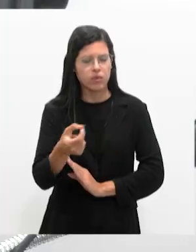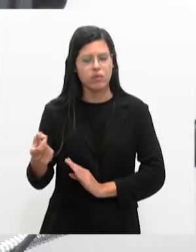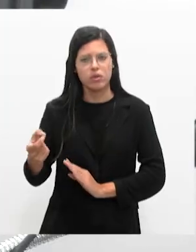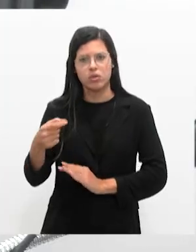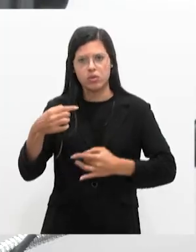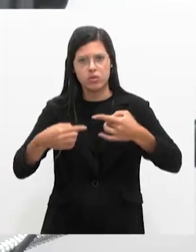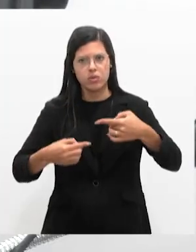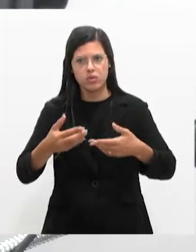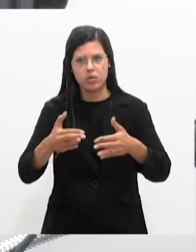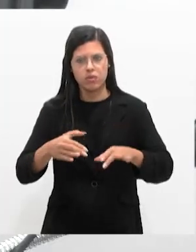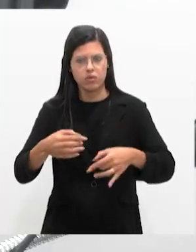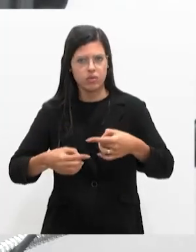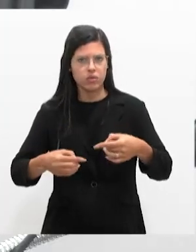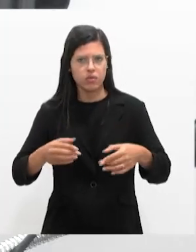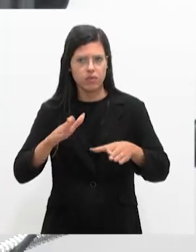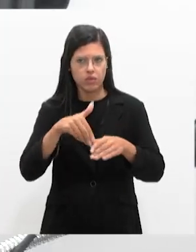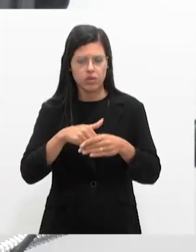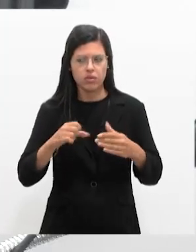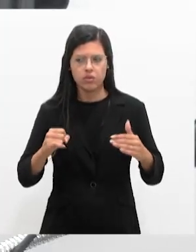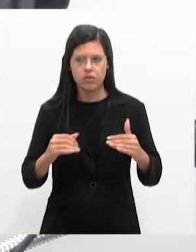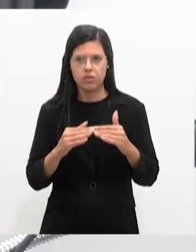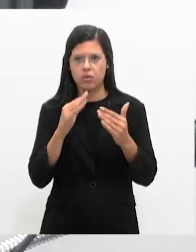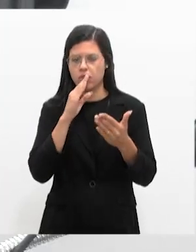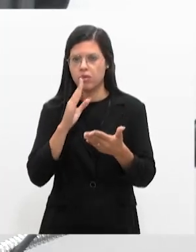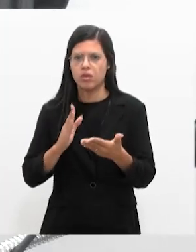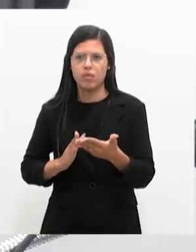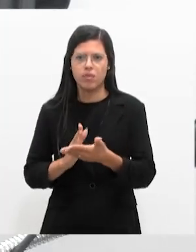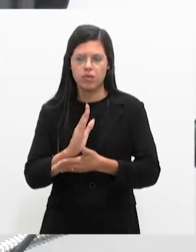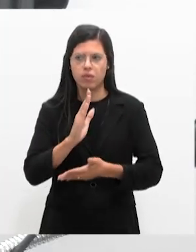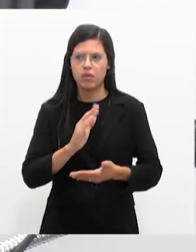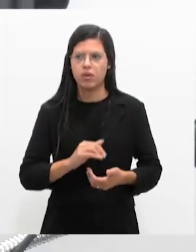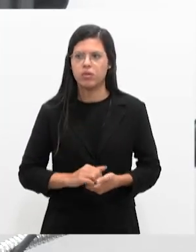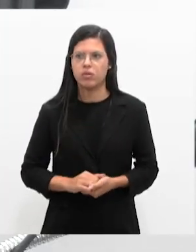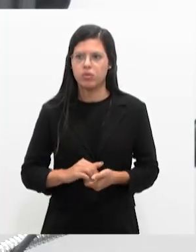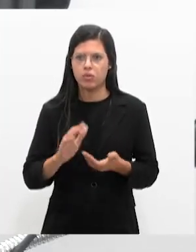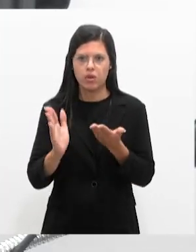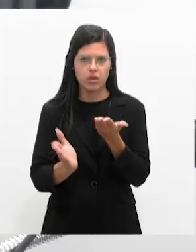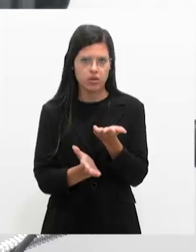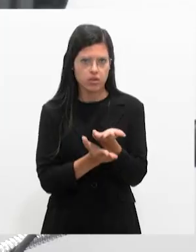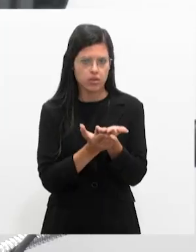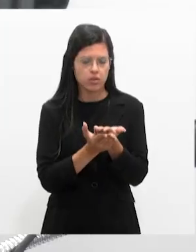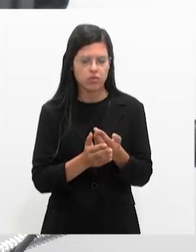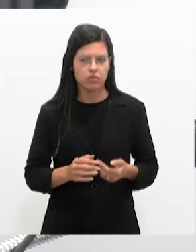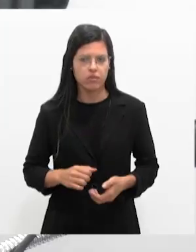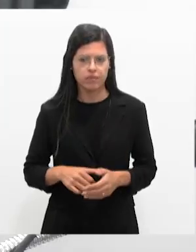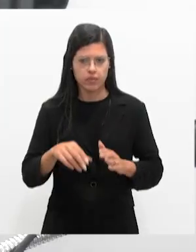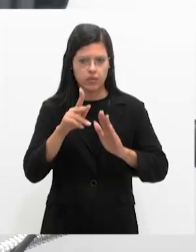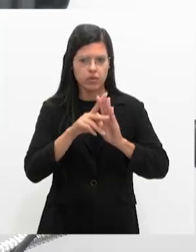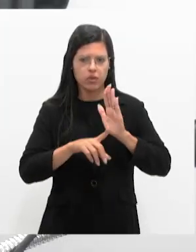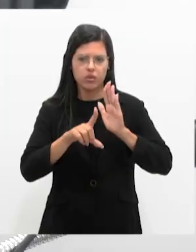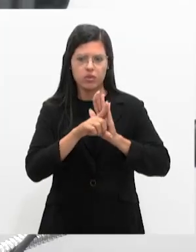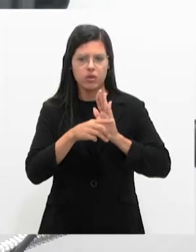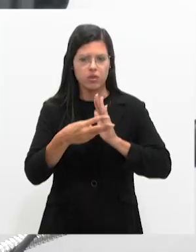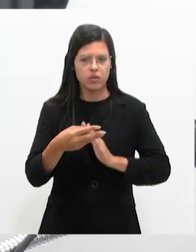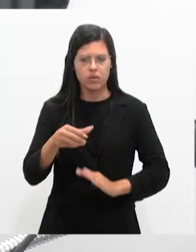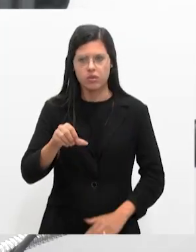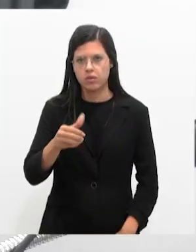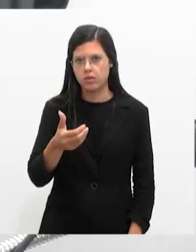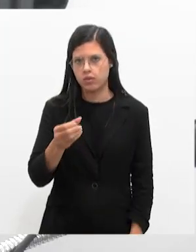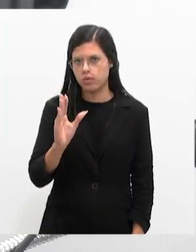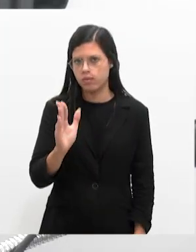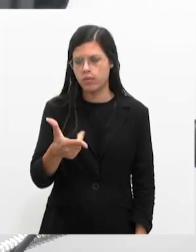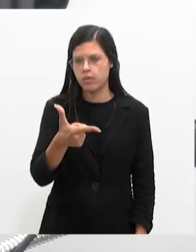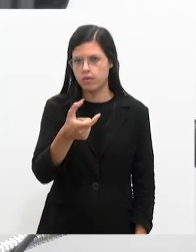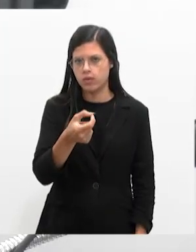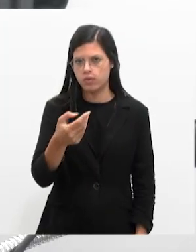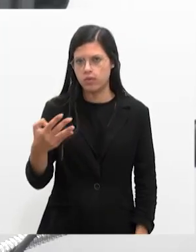quem queira discutir, encerrada a discussão, em votação, os senhores que aprovam permaneçam como estão, aprovada a anexação. Projeto de lei 3916, de 24, de